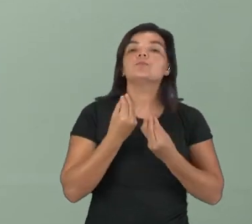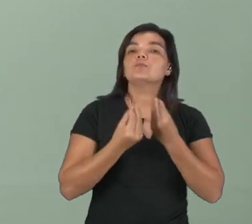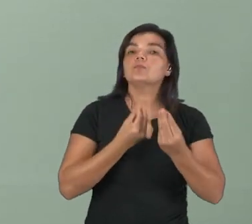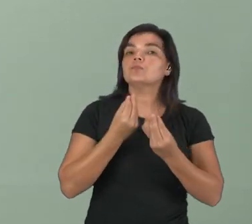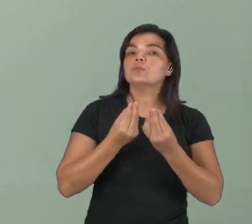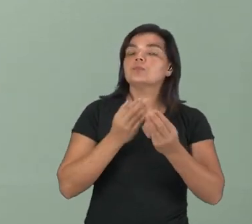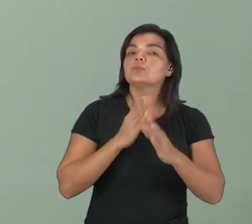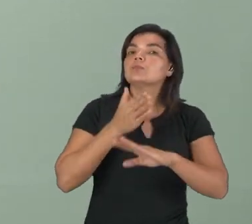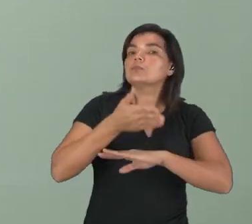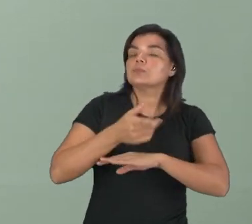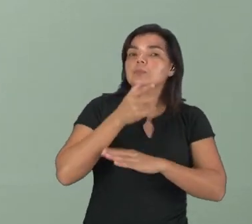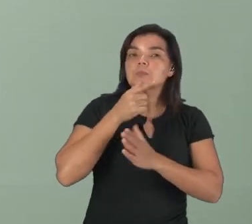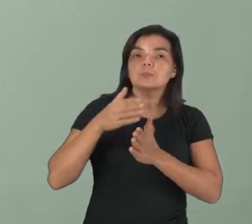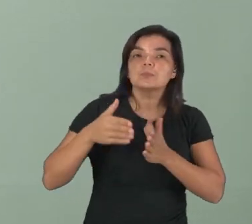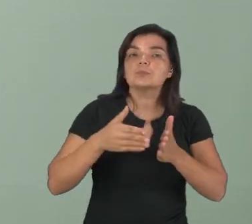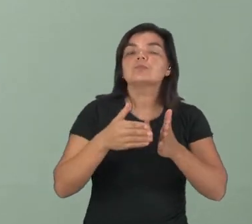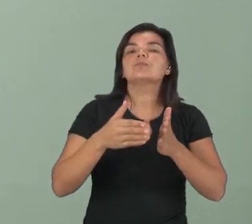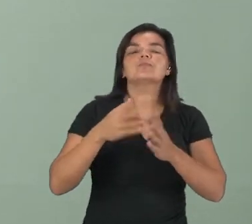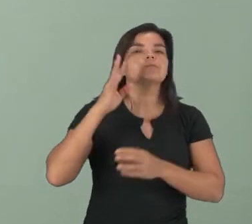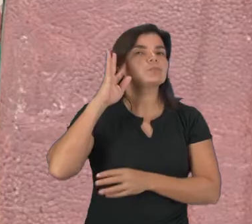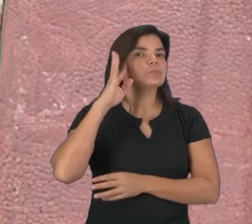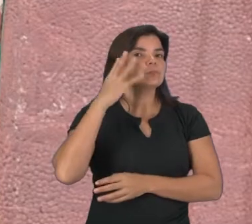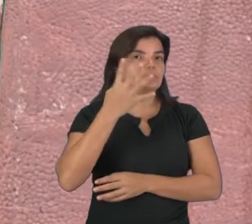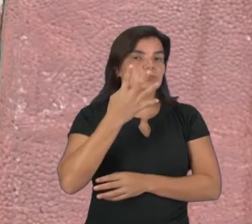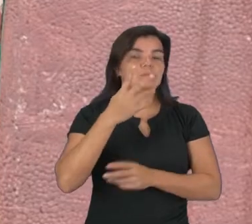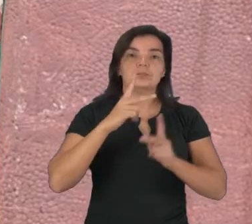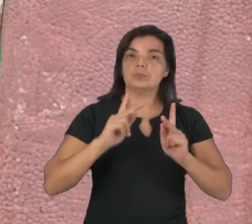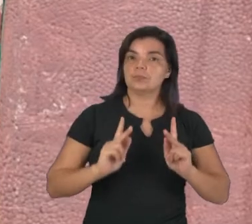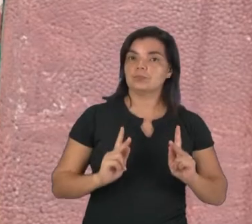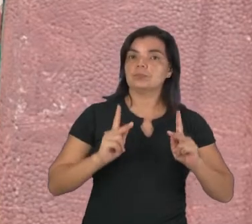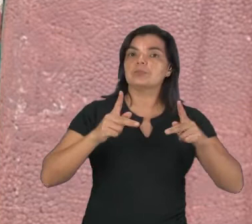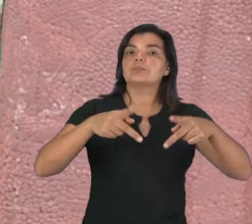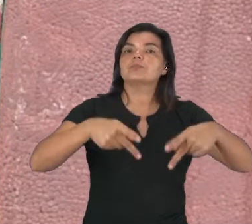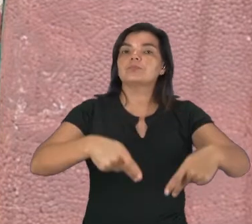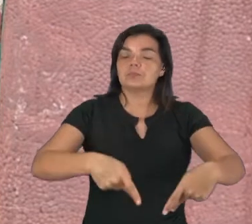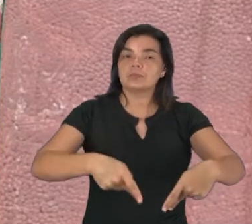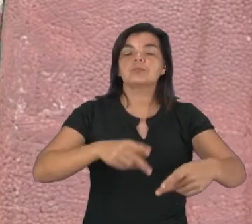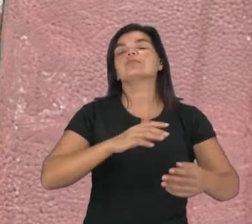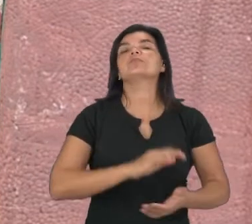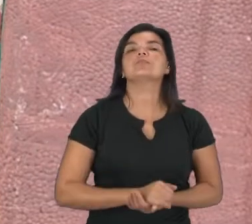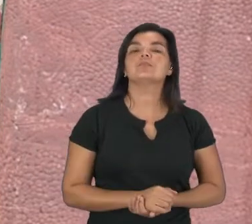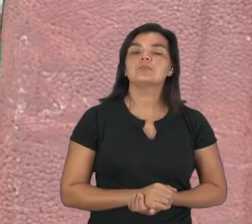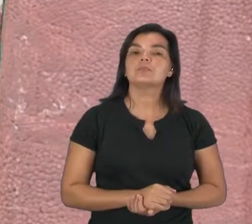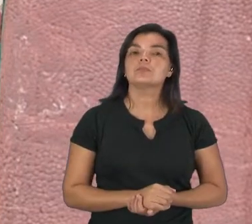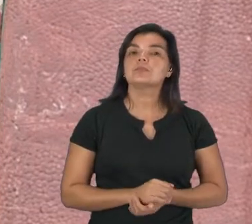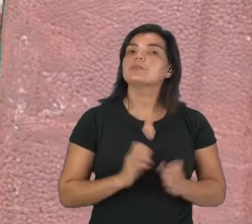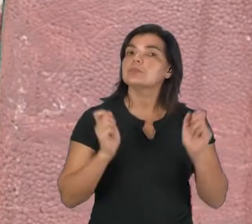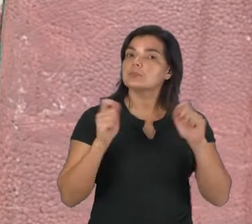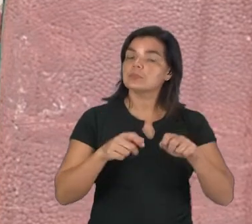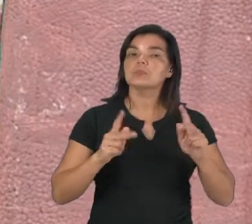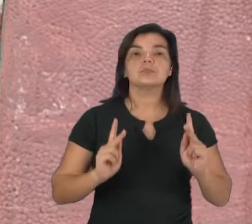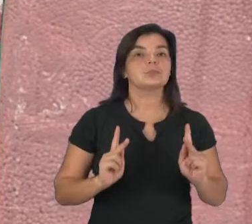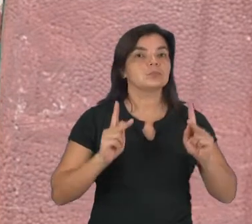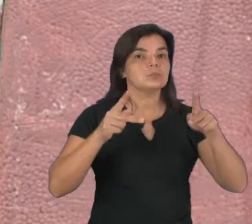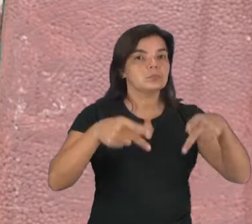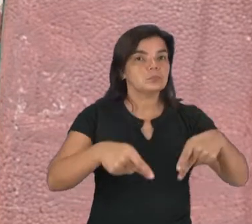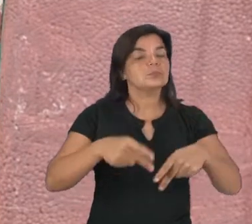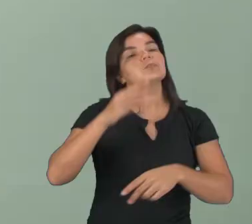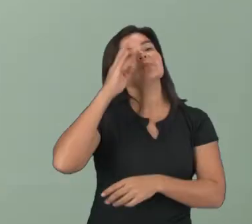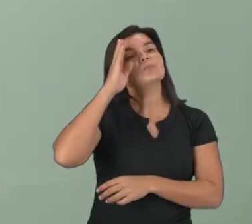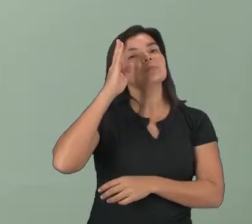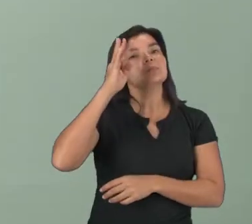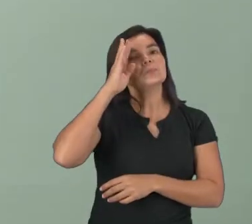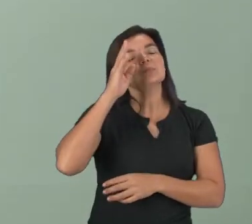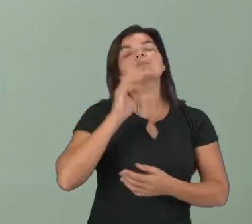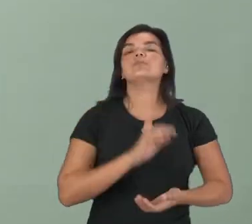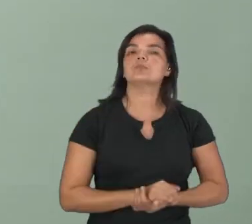rio? Então, eles resolveram fazer uma ponte para que ela atravessasse o rio. Eles